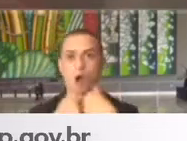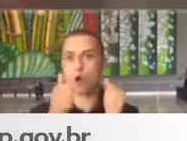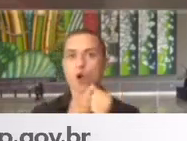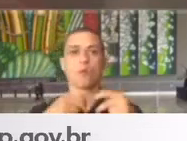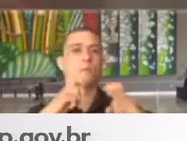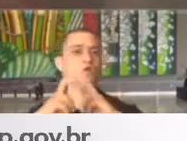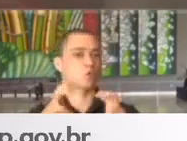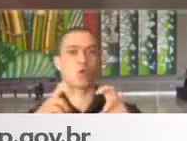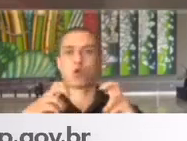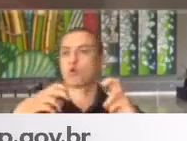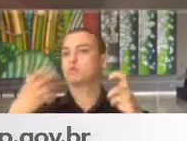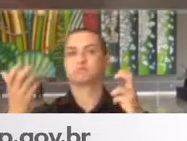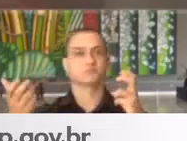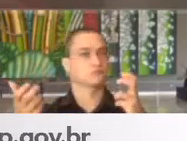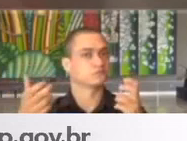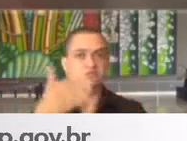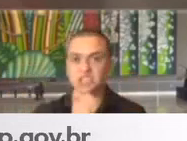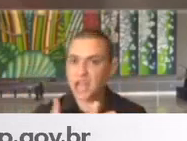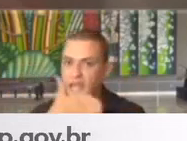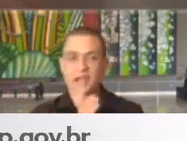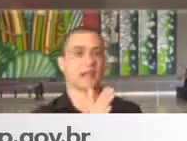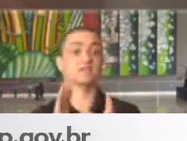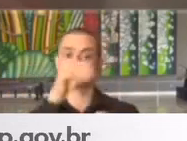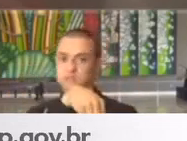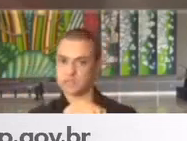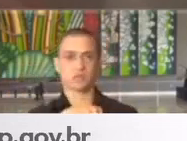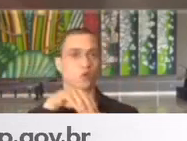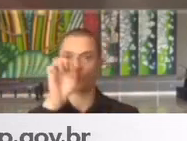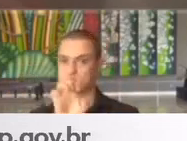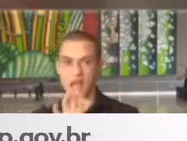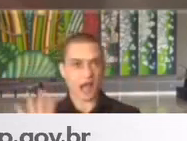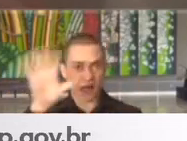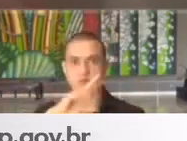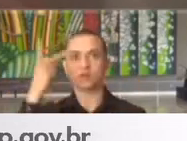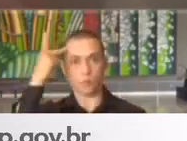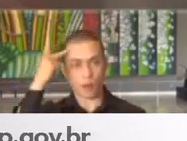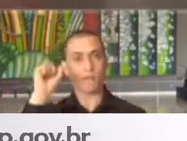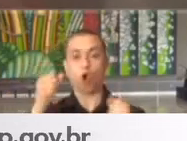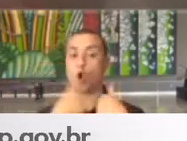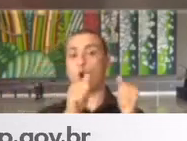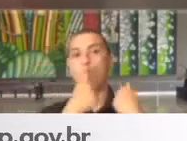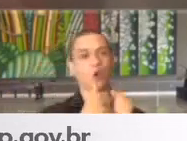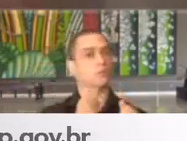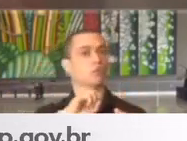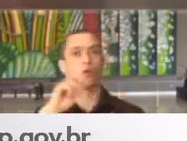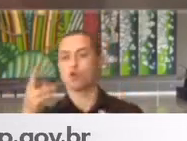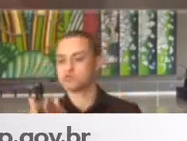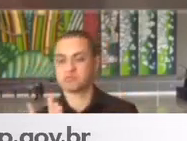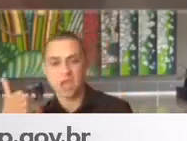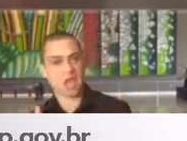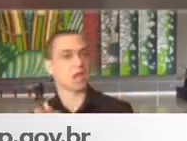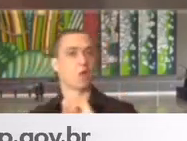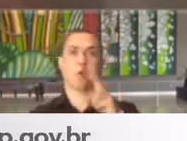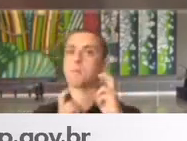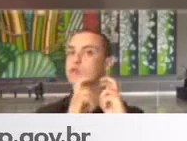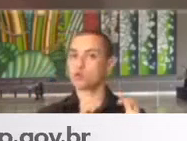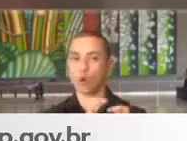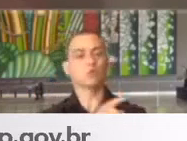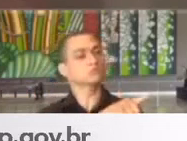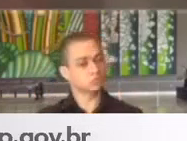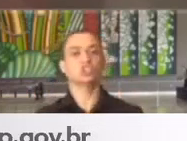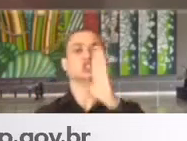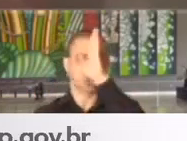intermunicipal, municipal, dentro do estado de São Paulo, seja em ônibus, seja em trens ou metrôs. E esta é